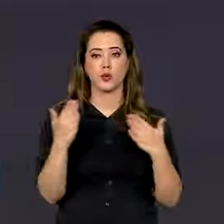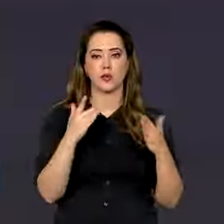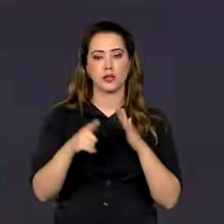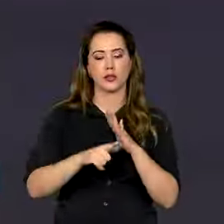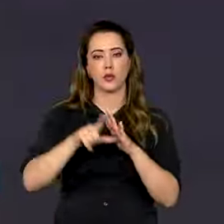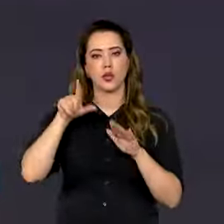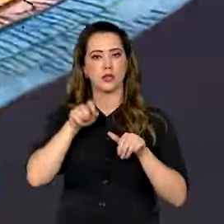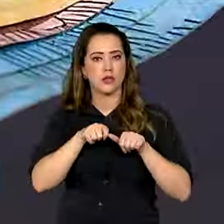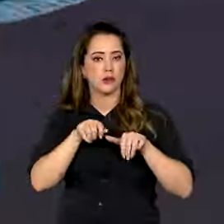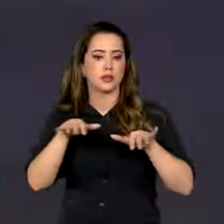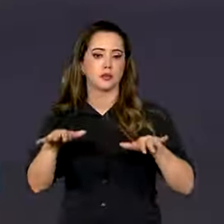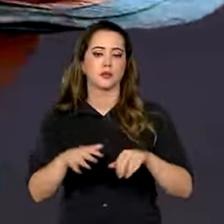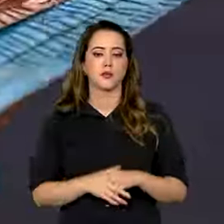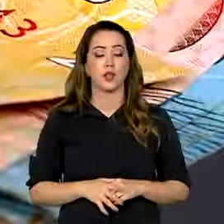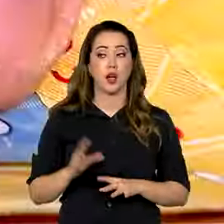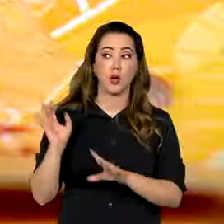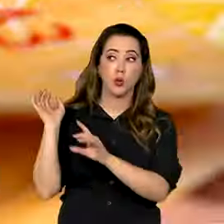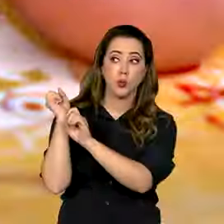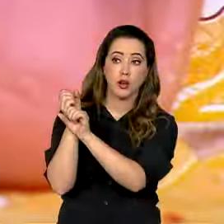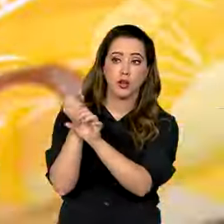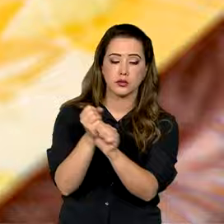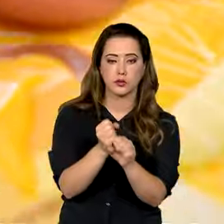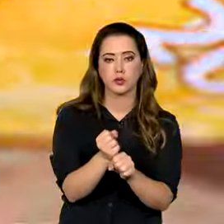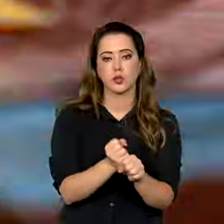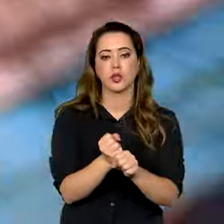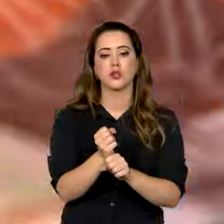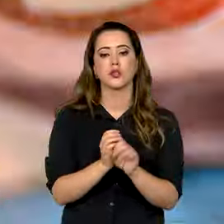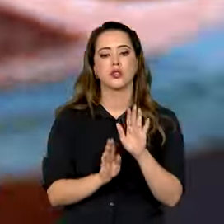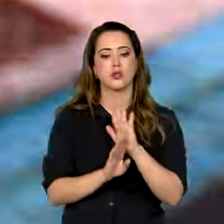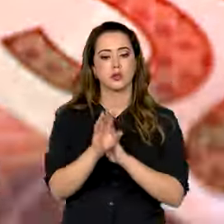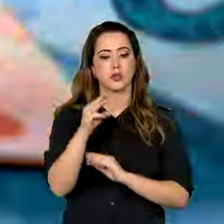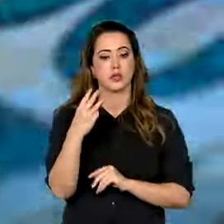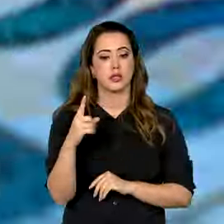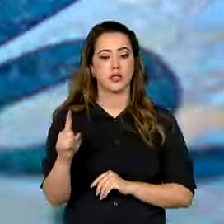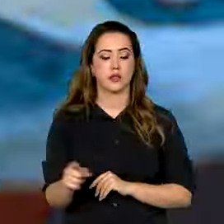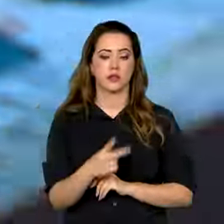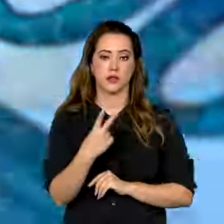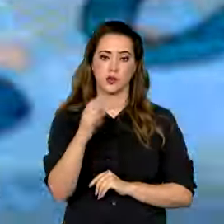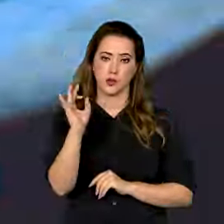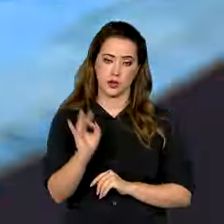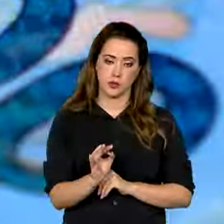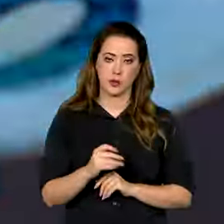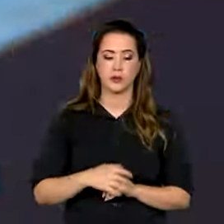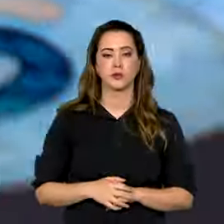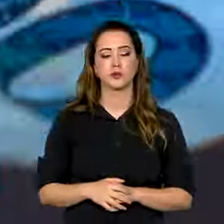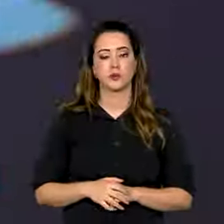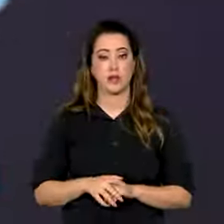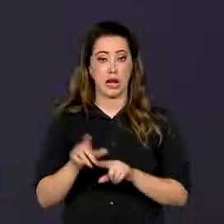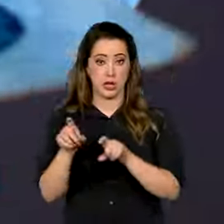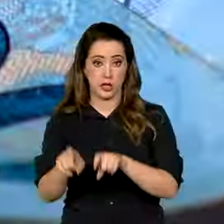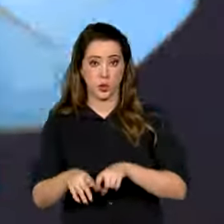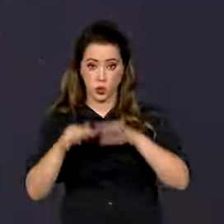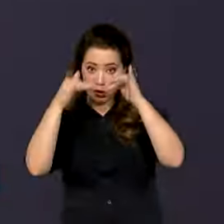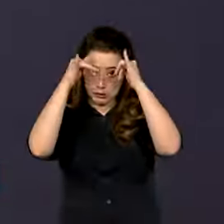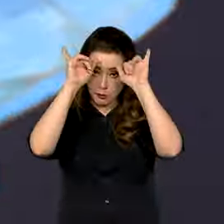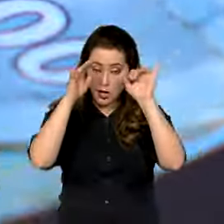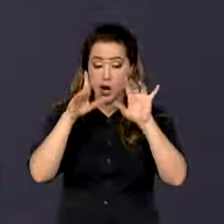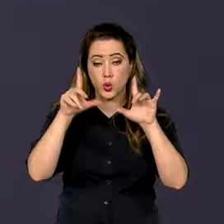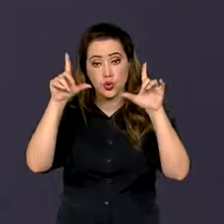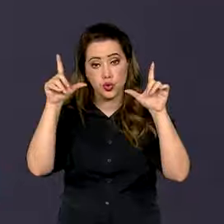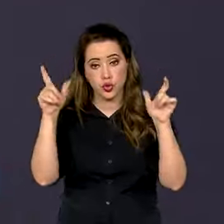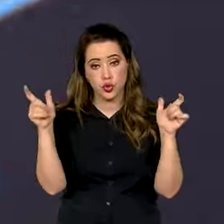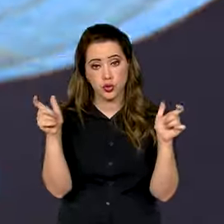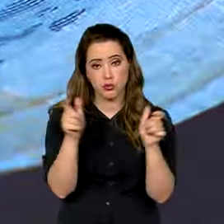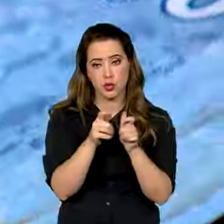pré-pandemia. No acumulado do ano, o crescimento já é de 3,2%. A agropecuária teve um recuo nesse período de pouco mais